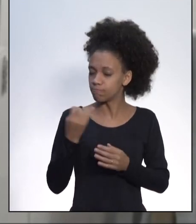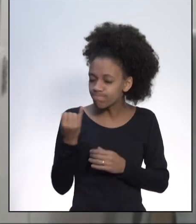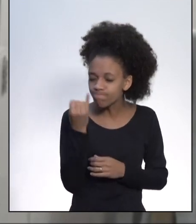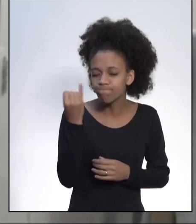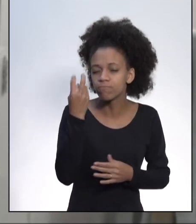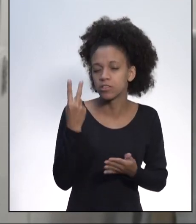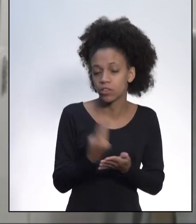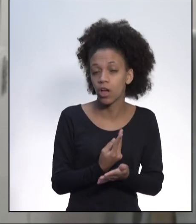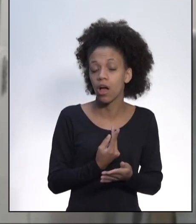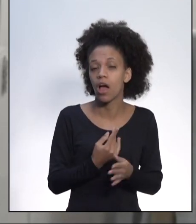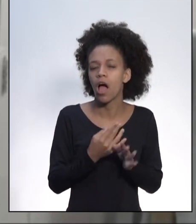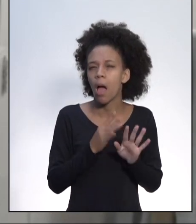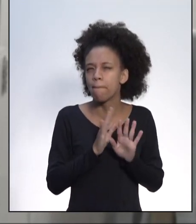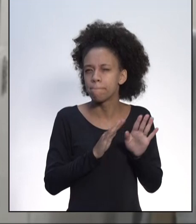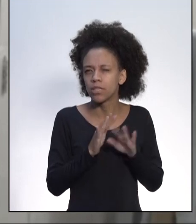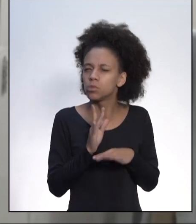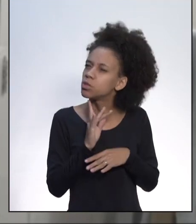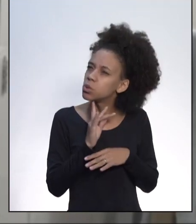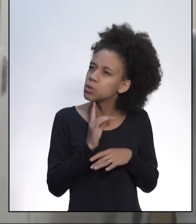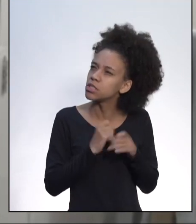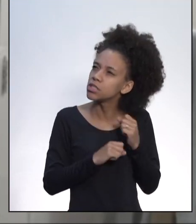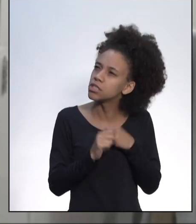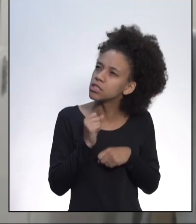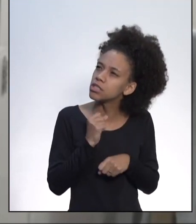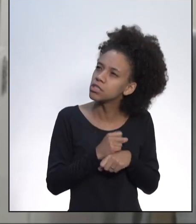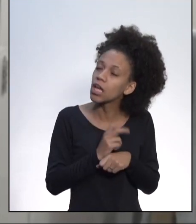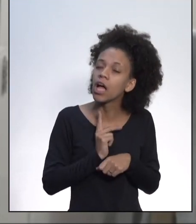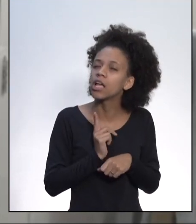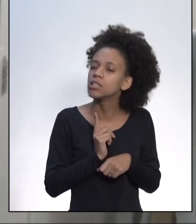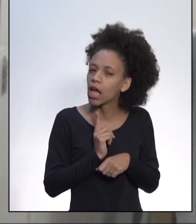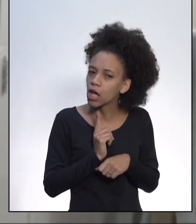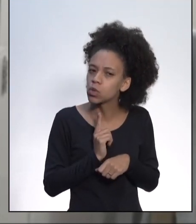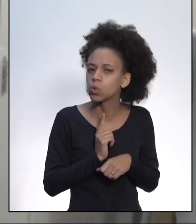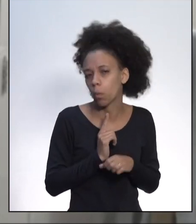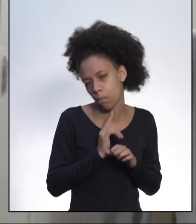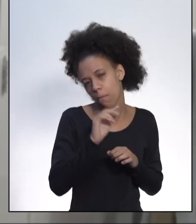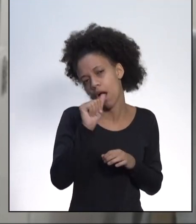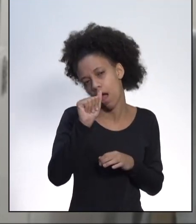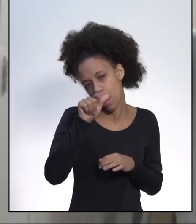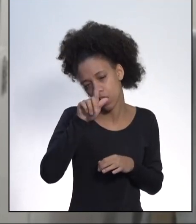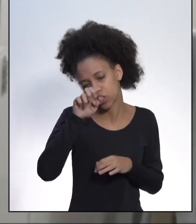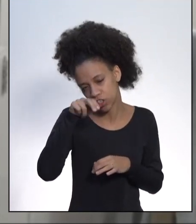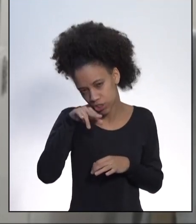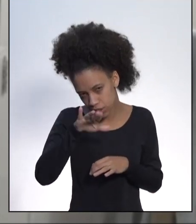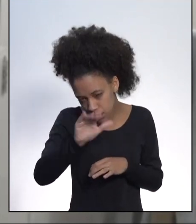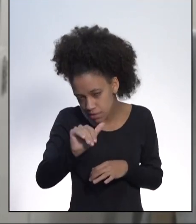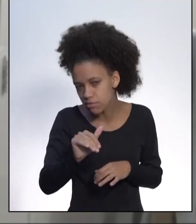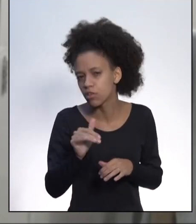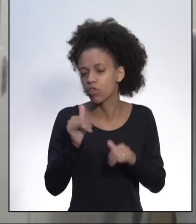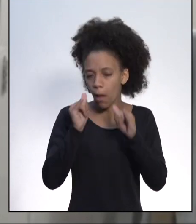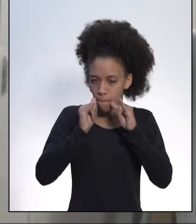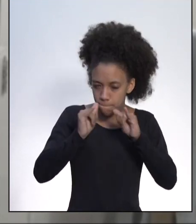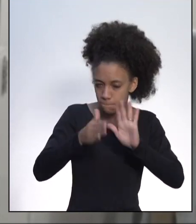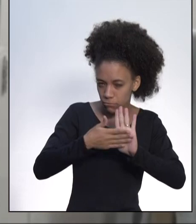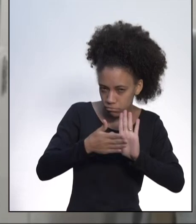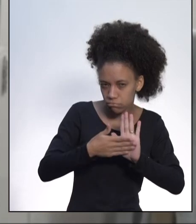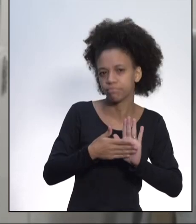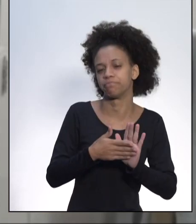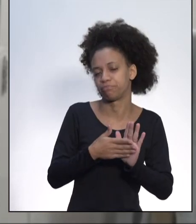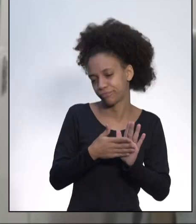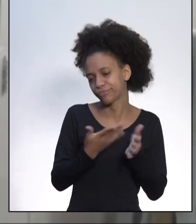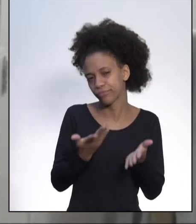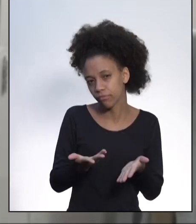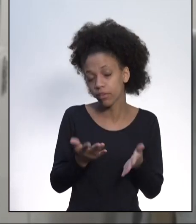erro. Em 2000, eu tenho uma agência de publicidade, ainda faço parte de uma agência de publicidade,